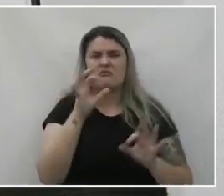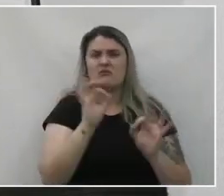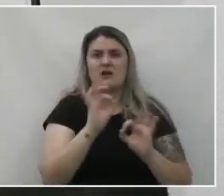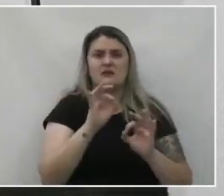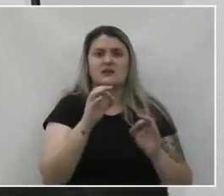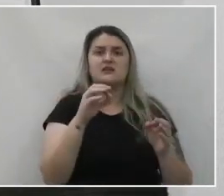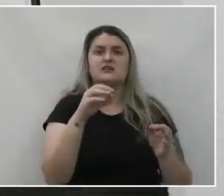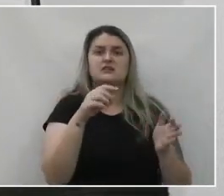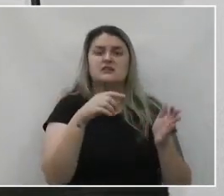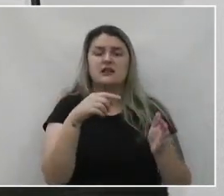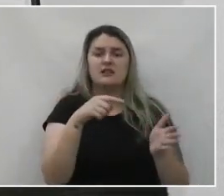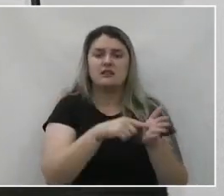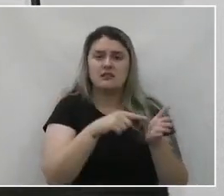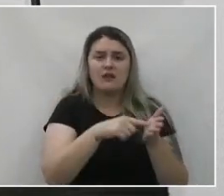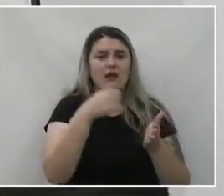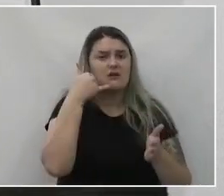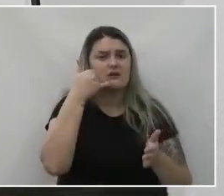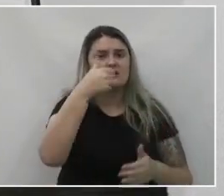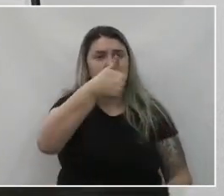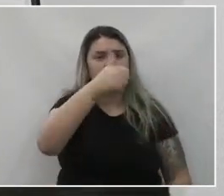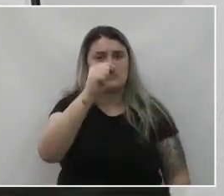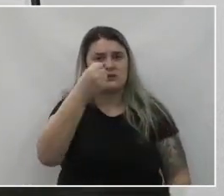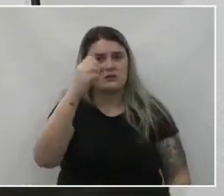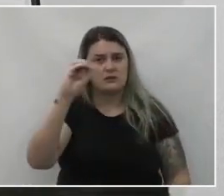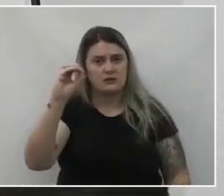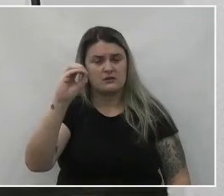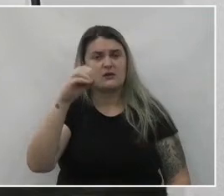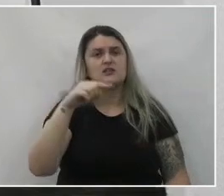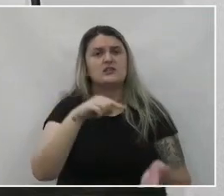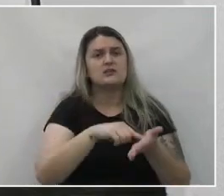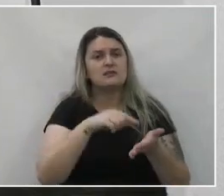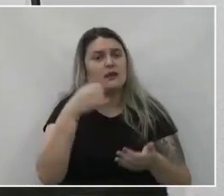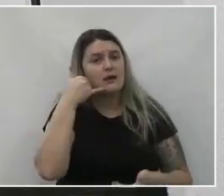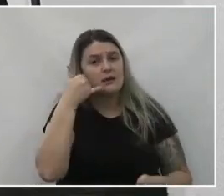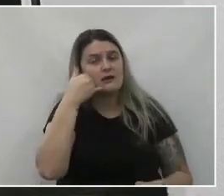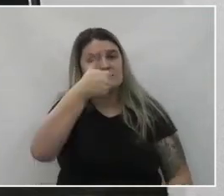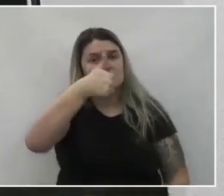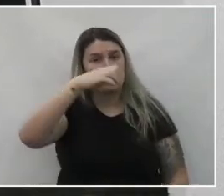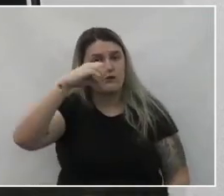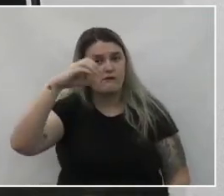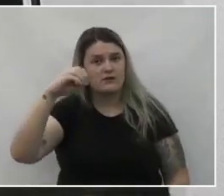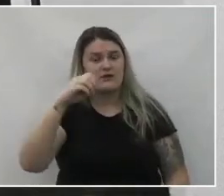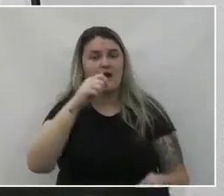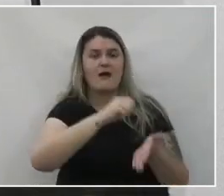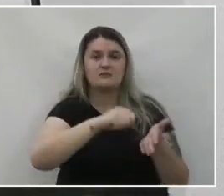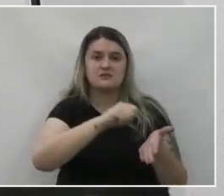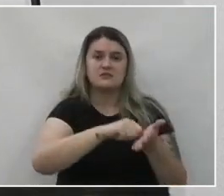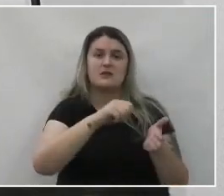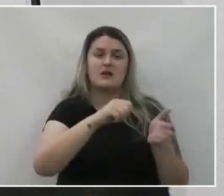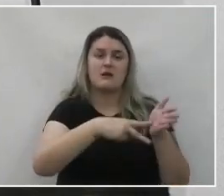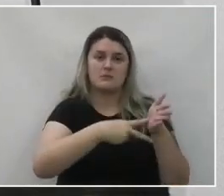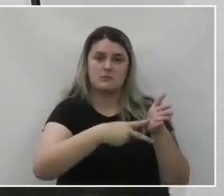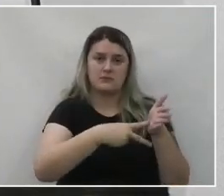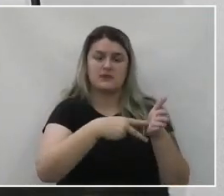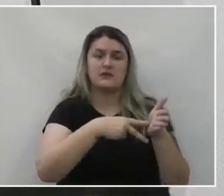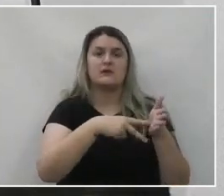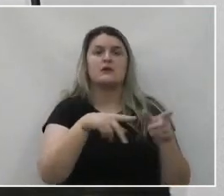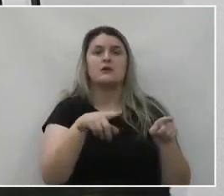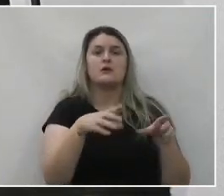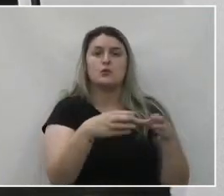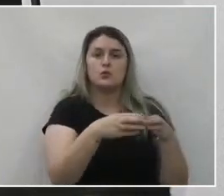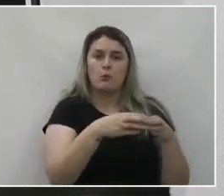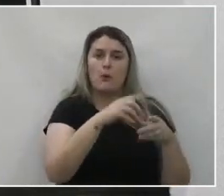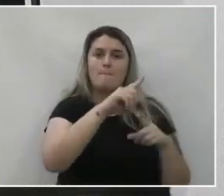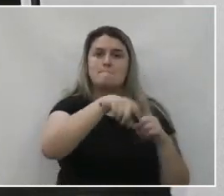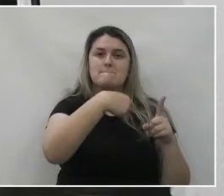Disque 180, Disque 190. Assinam essa carta: APP Sindicato, Coletivo Feminista Mais